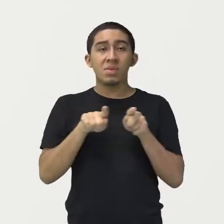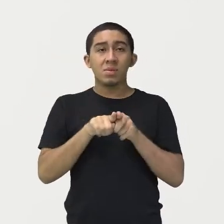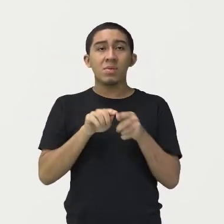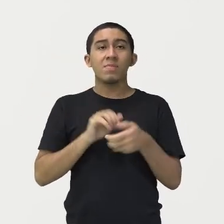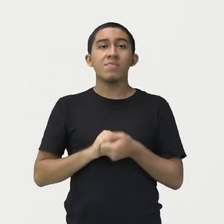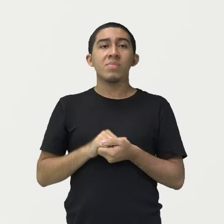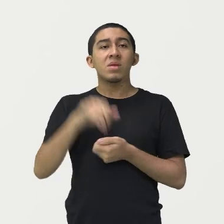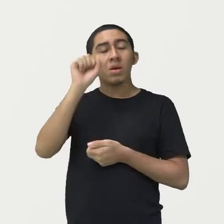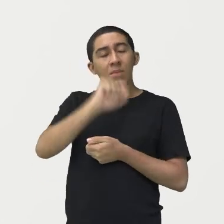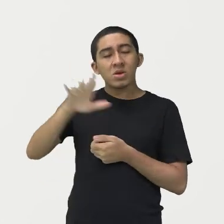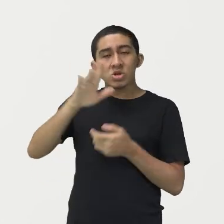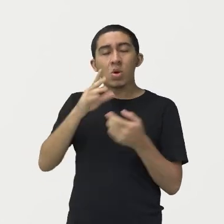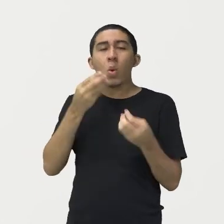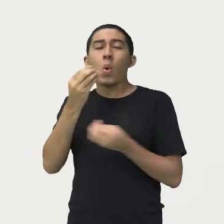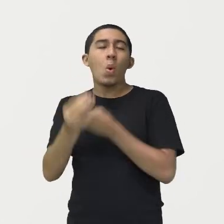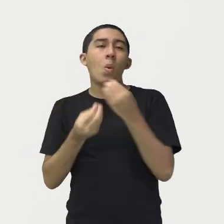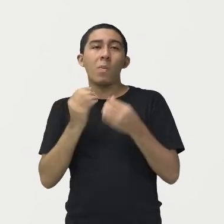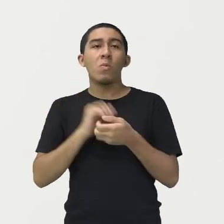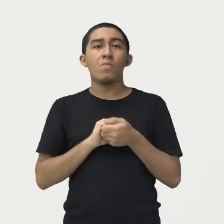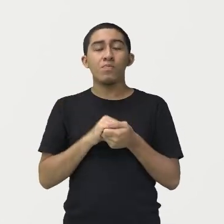Imagine aqui esse cruzamento.